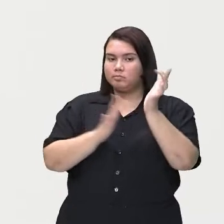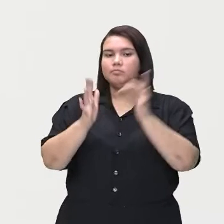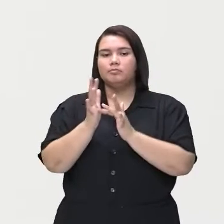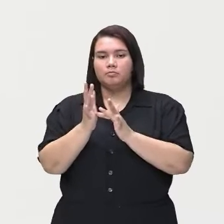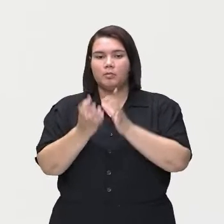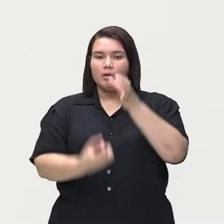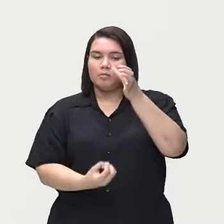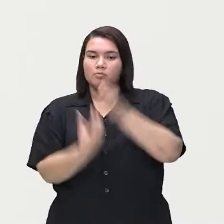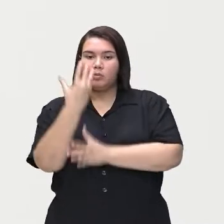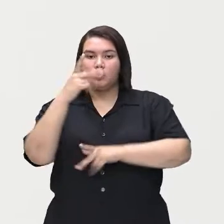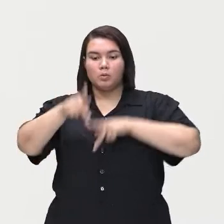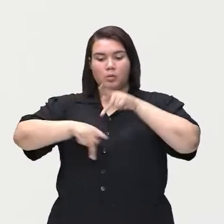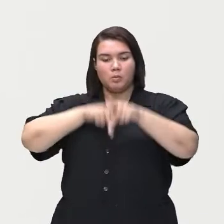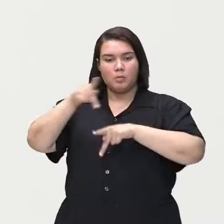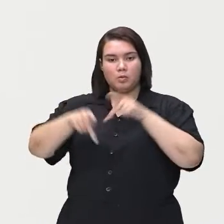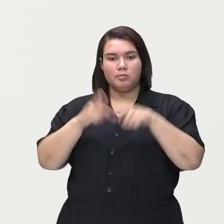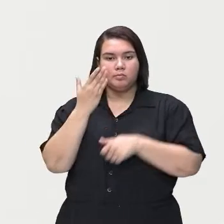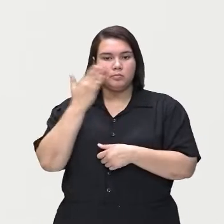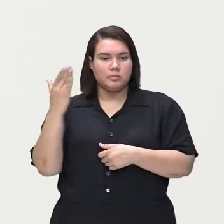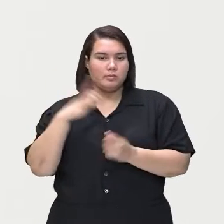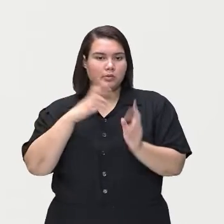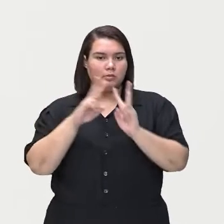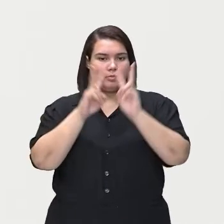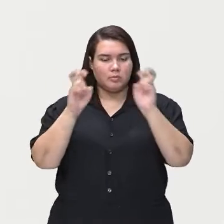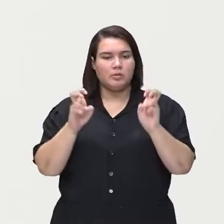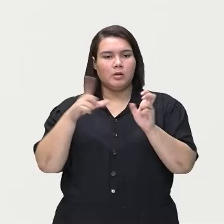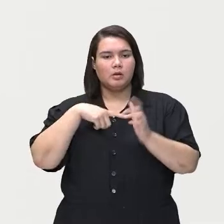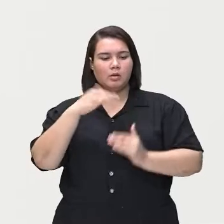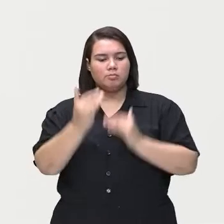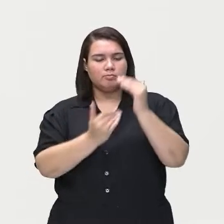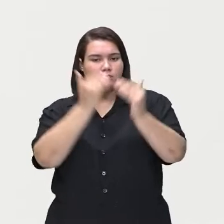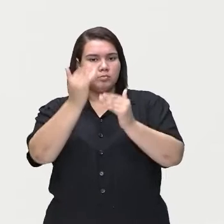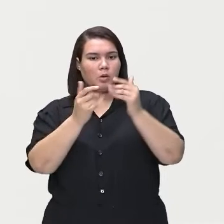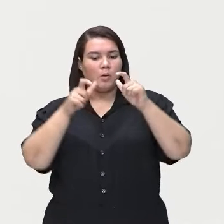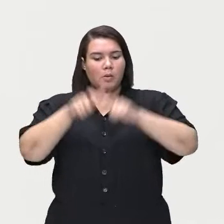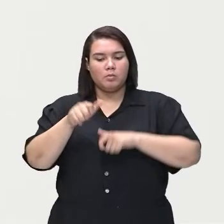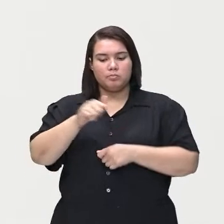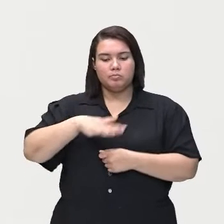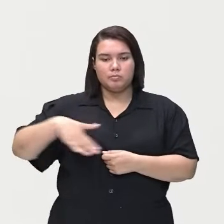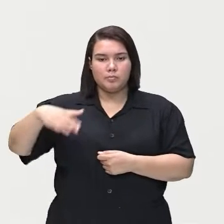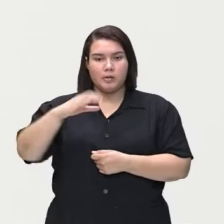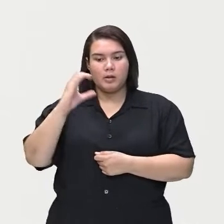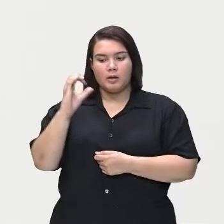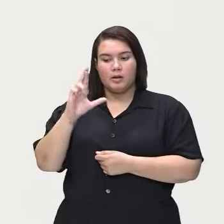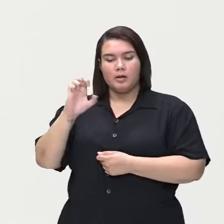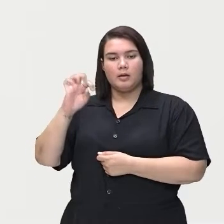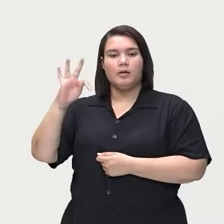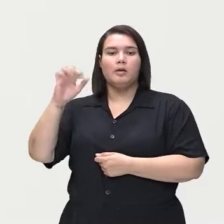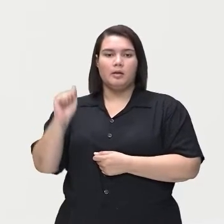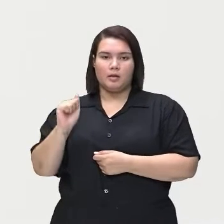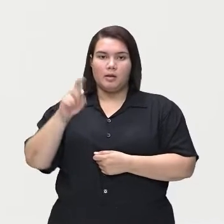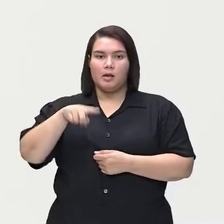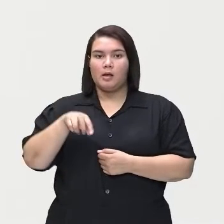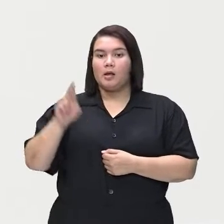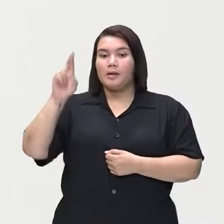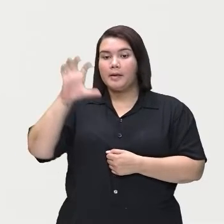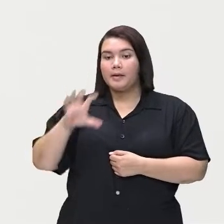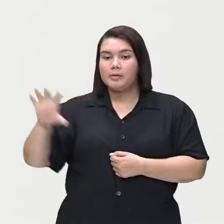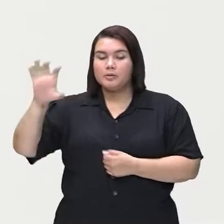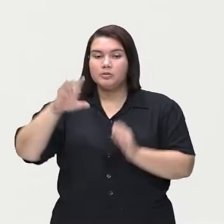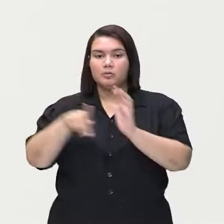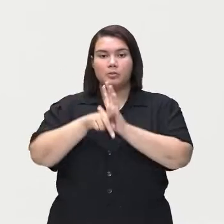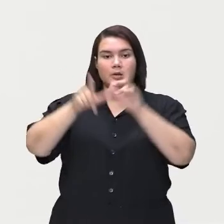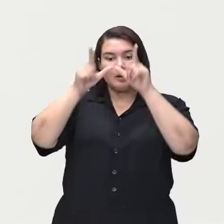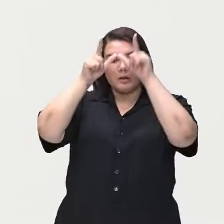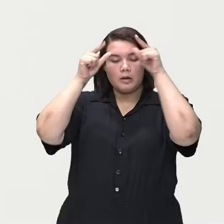da civilização cretense-micênica que se desenvolveu na ilha de Creta, uma região ali da Grécia, na